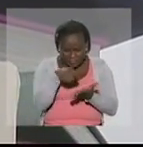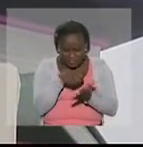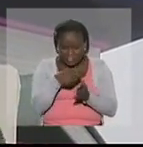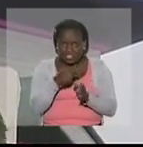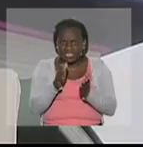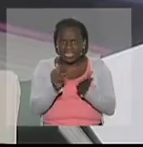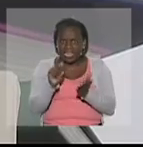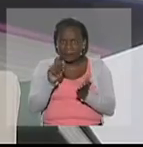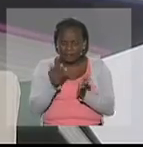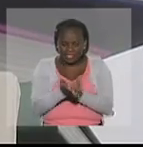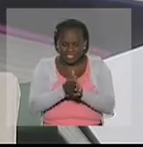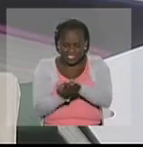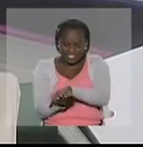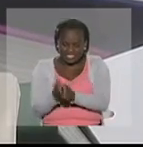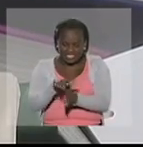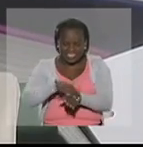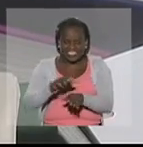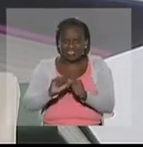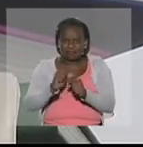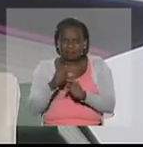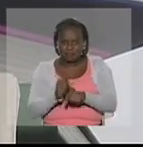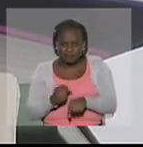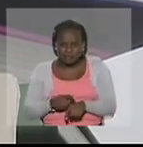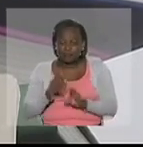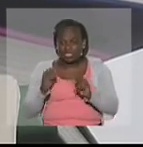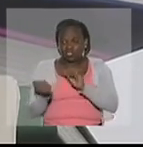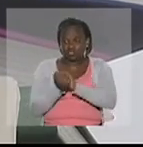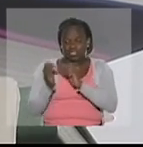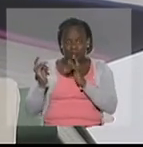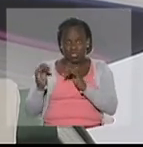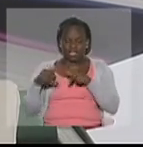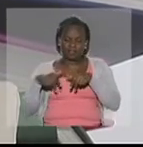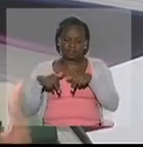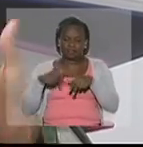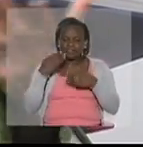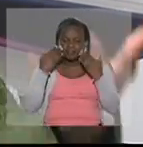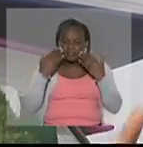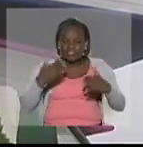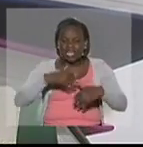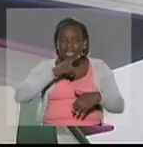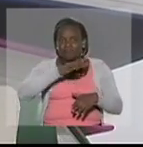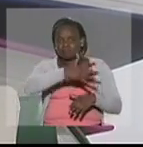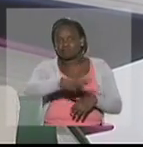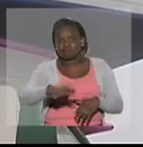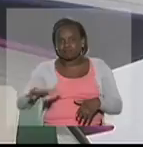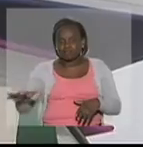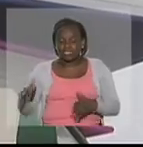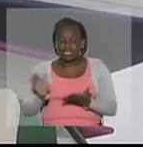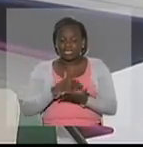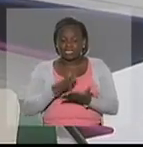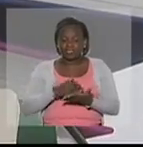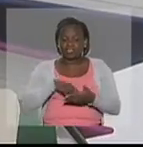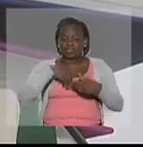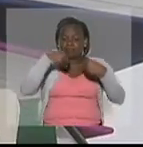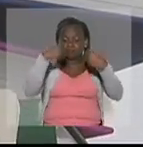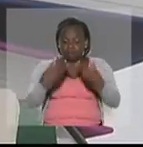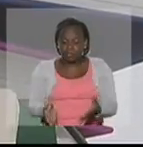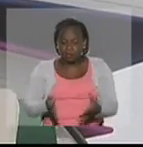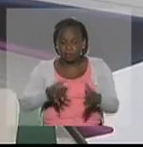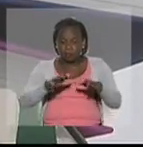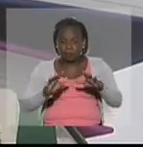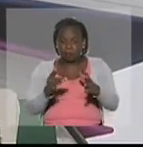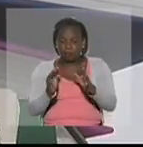ela a capa já tinha rasgado e de repente ela tava com o namorado na frente do mar e o livro se